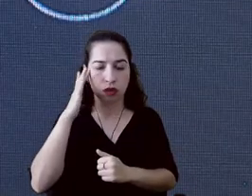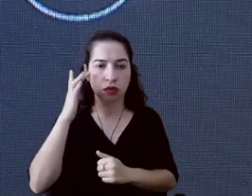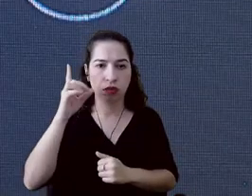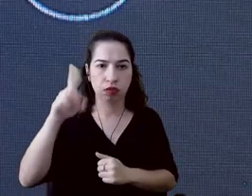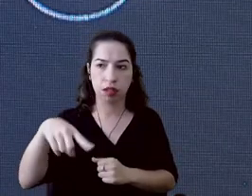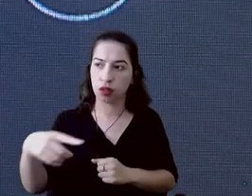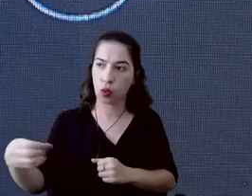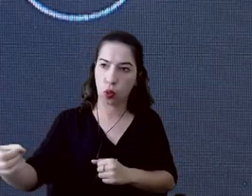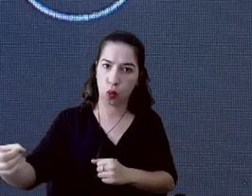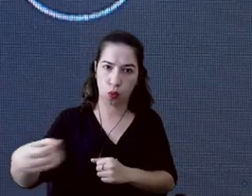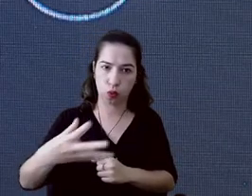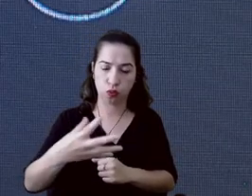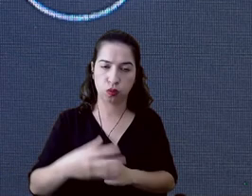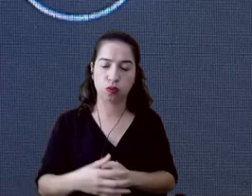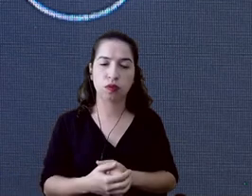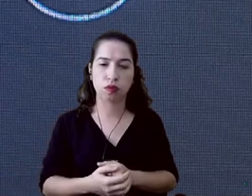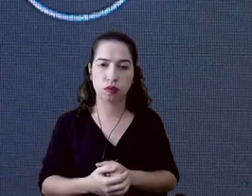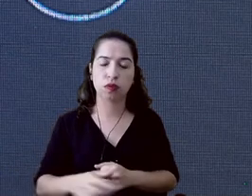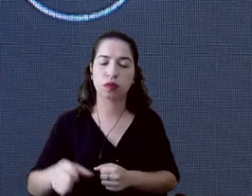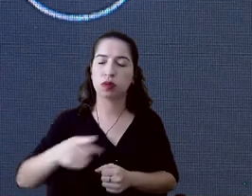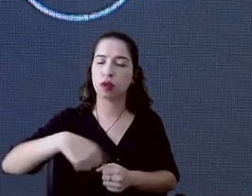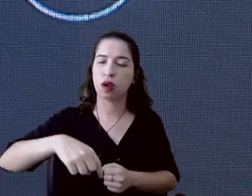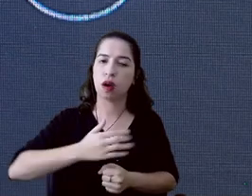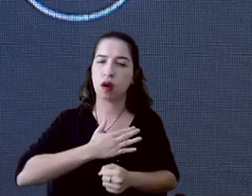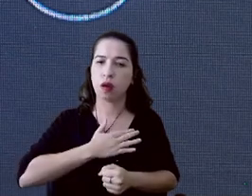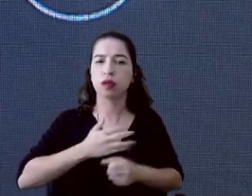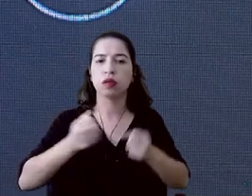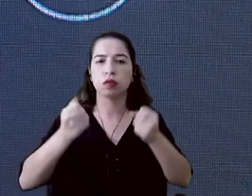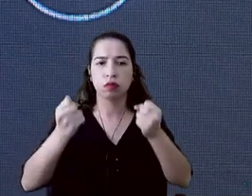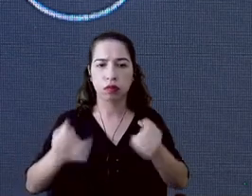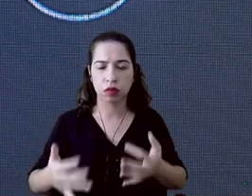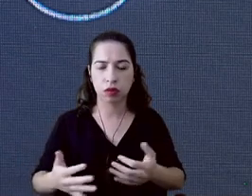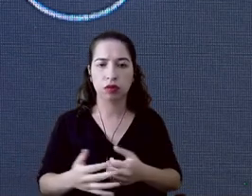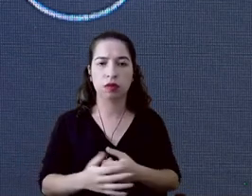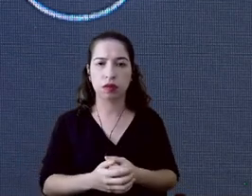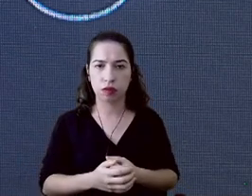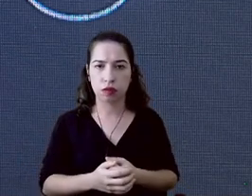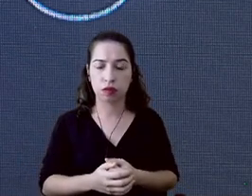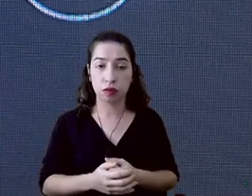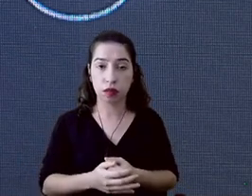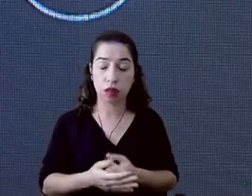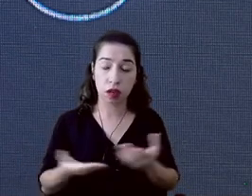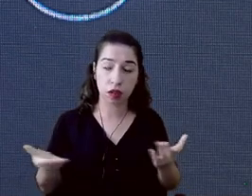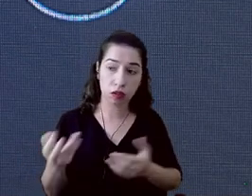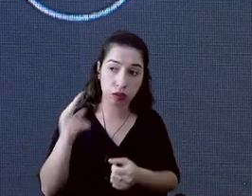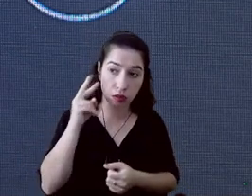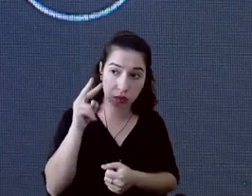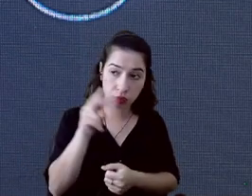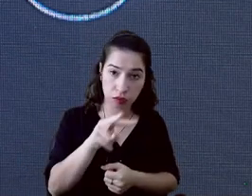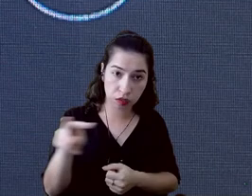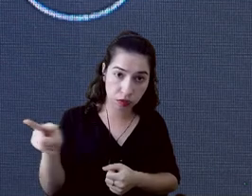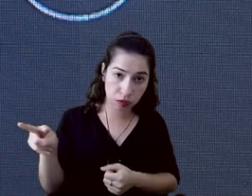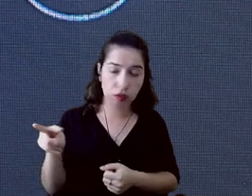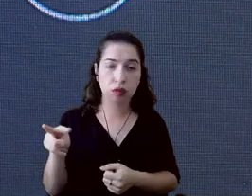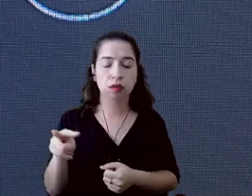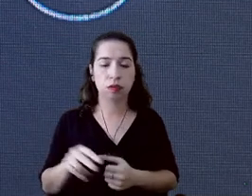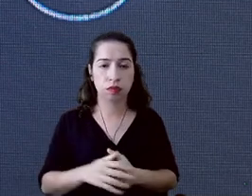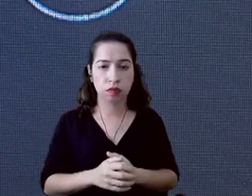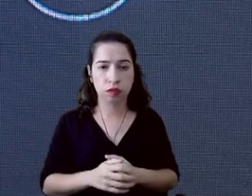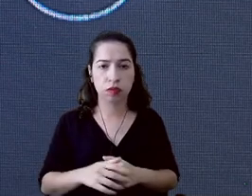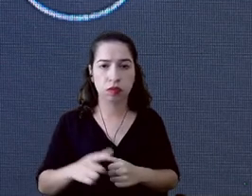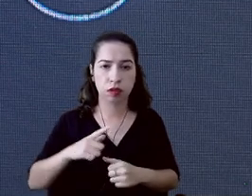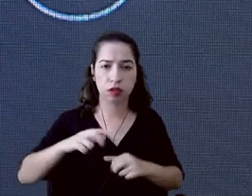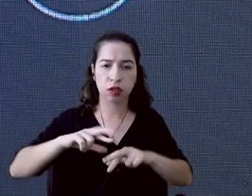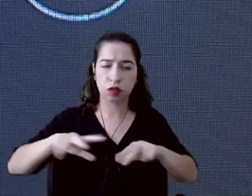né a gente gosta de dizer que assim esse mercado como ele é visto hoje que é o nosso mercado crossboard da pamments É principalmente